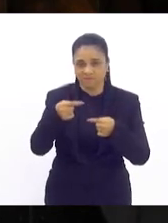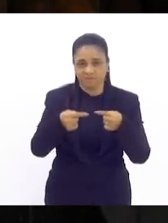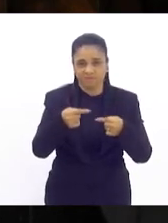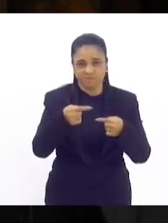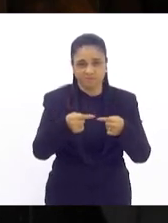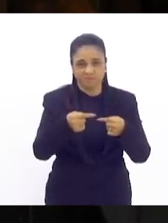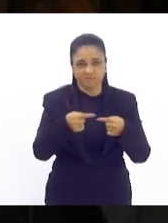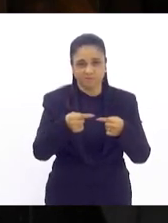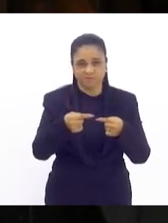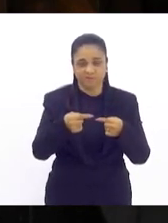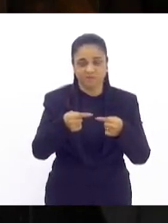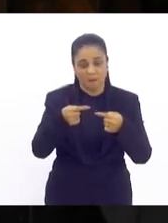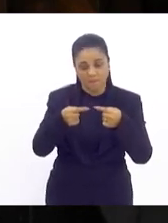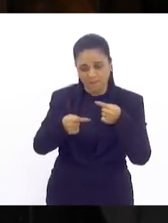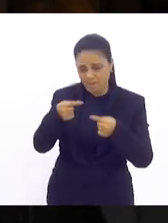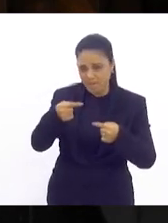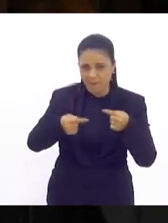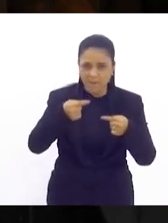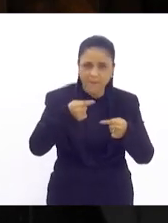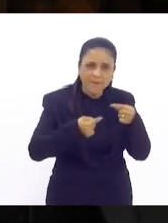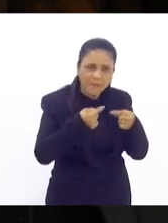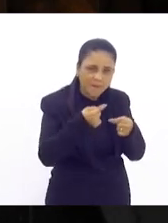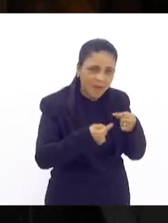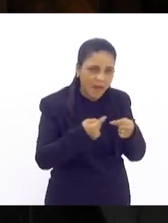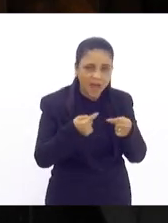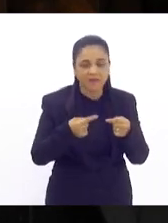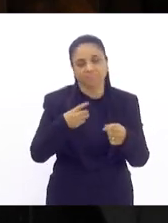a Colorado que existia